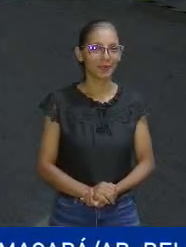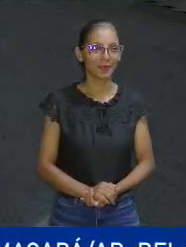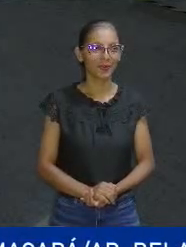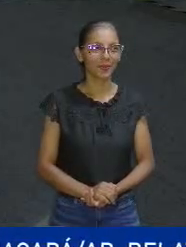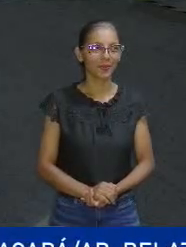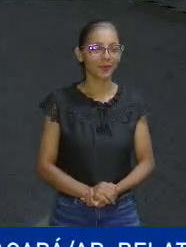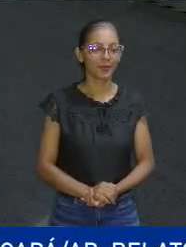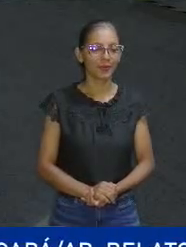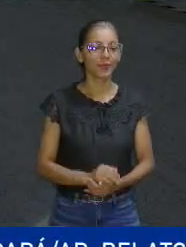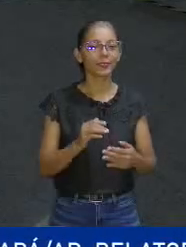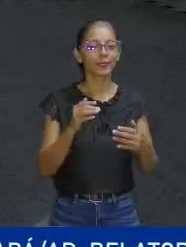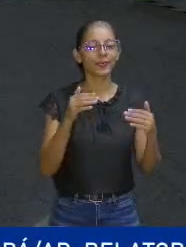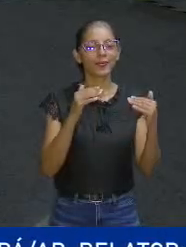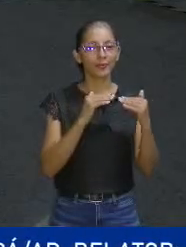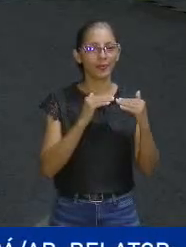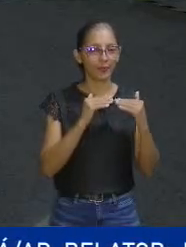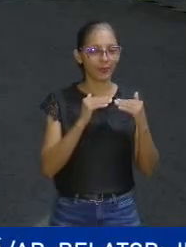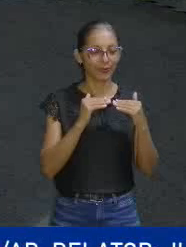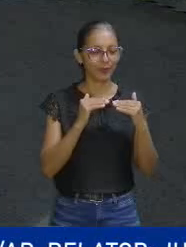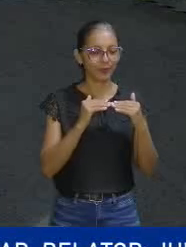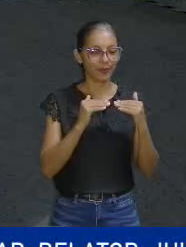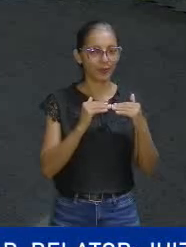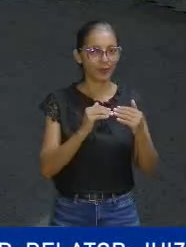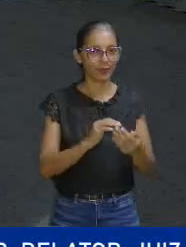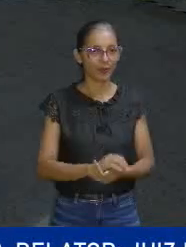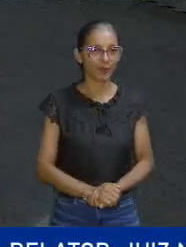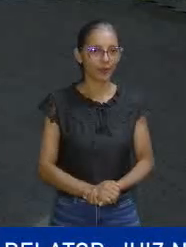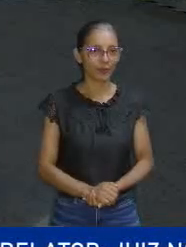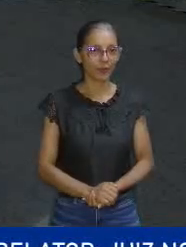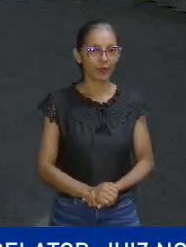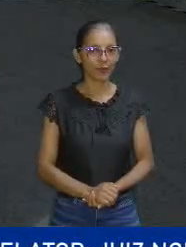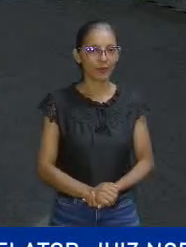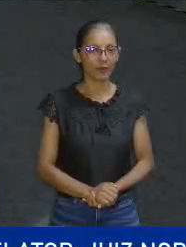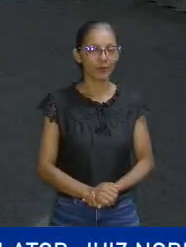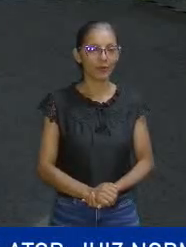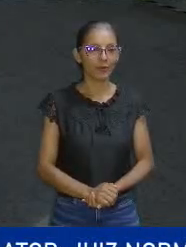Eu vou acompanhar o relator, sim.